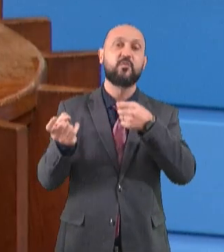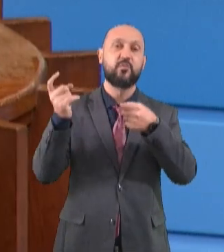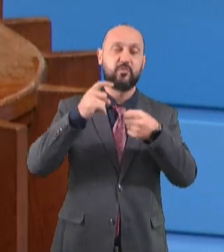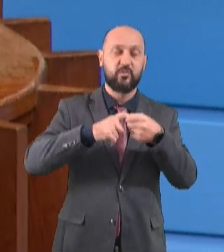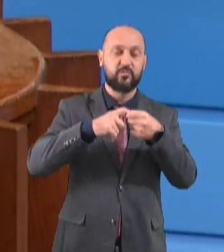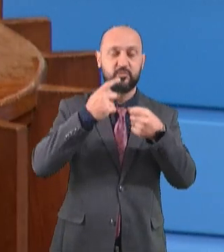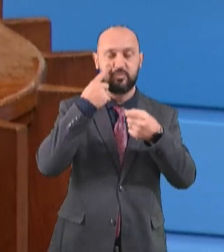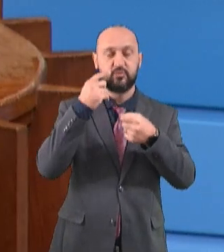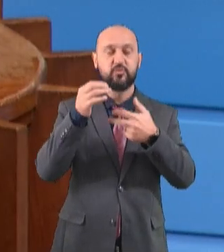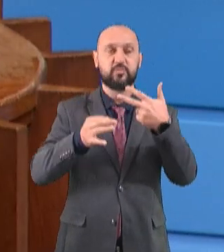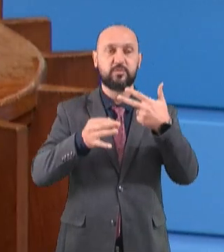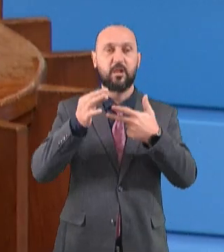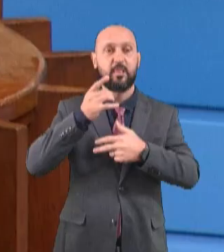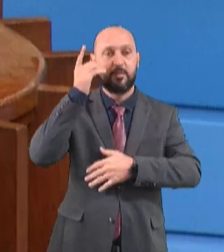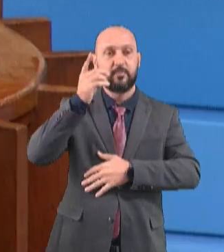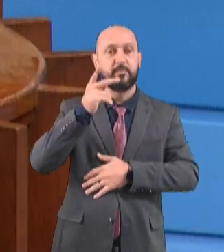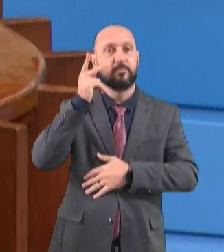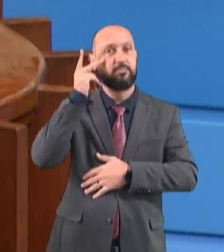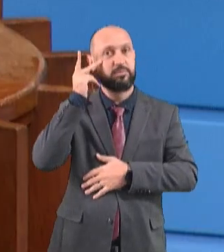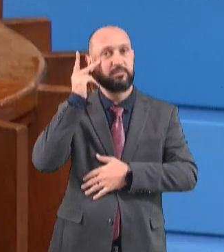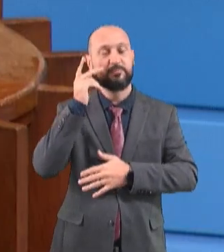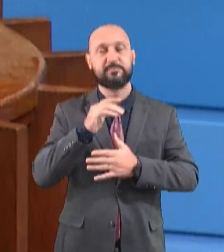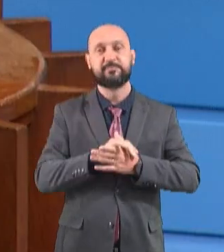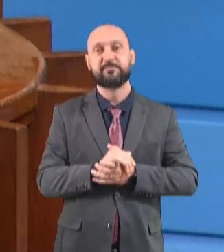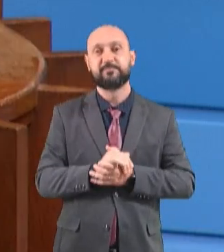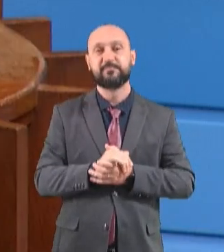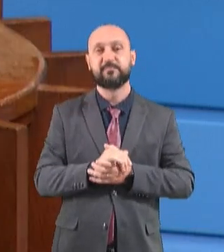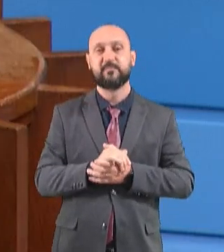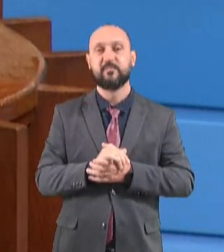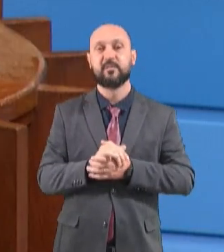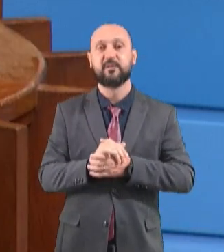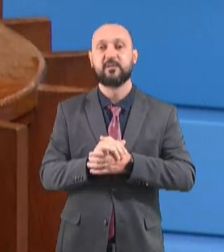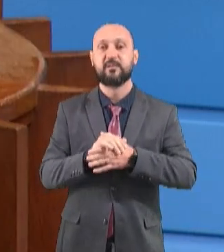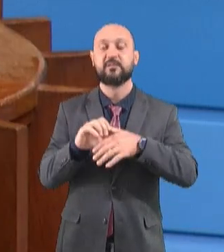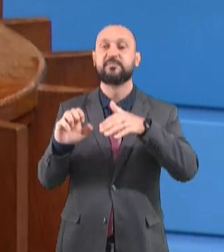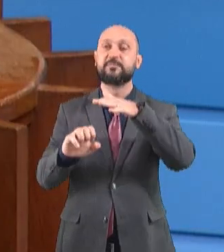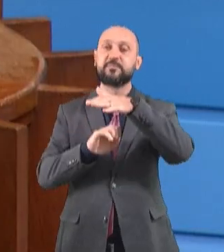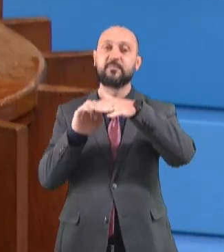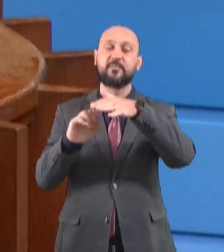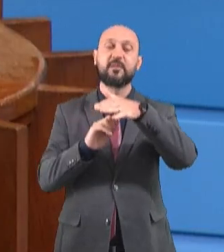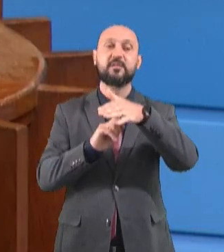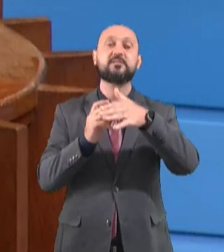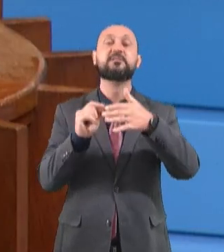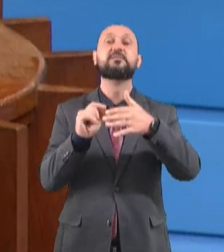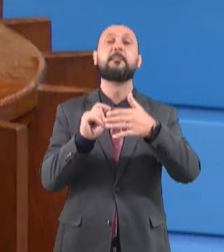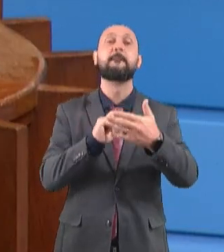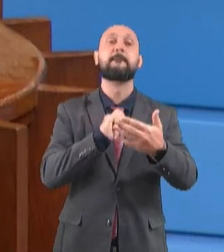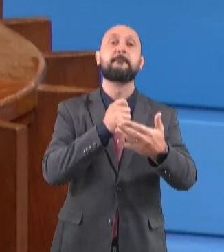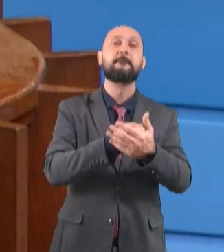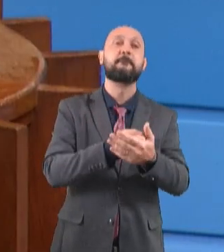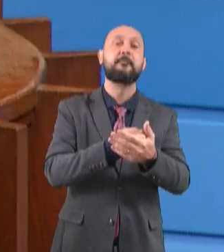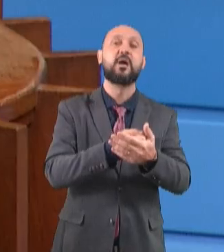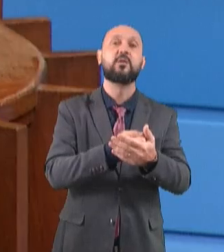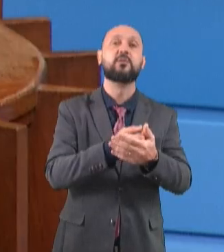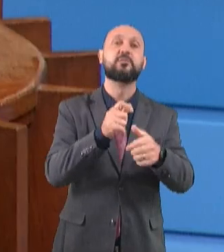recuperação judicial, deputado Pedro Kemp, e essas empresas acabam pagando apenas